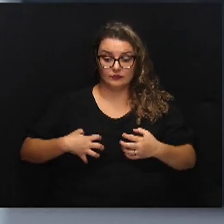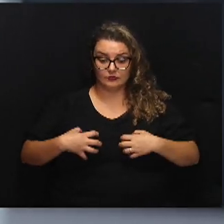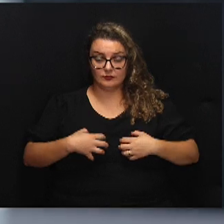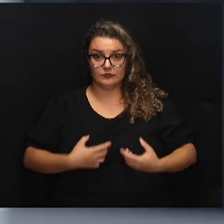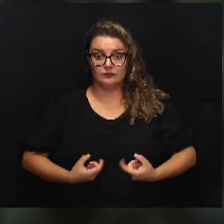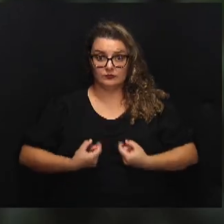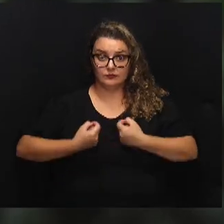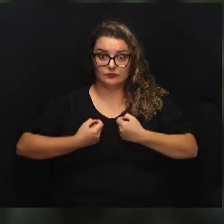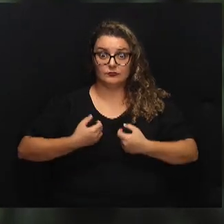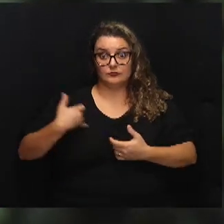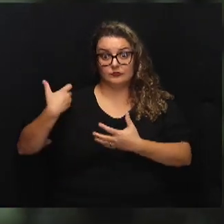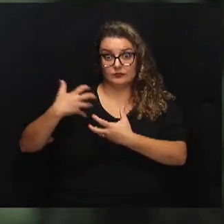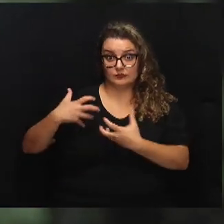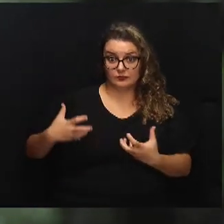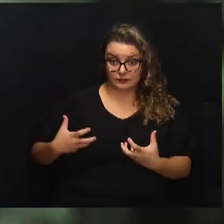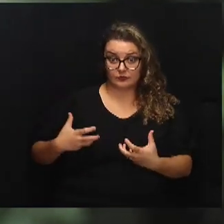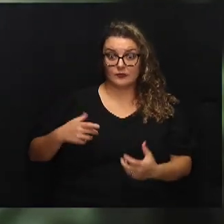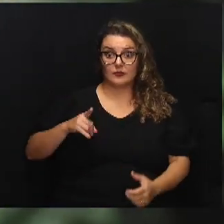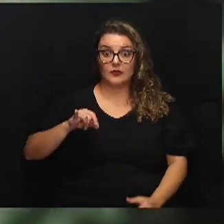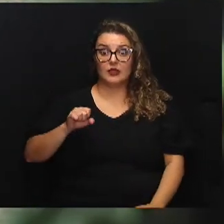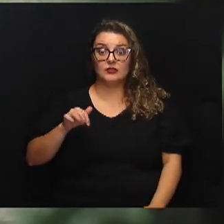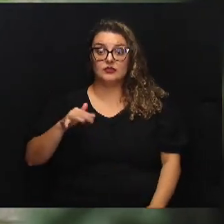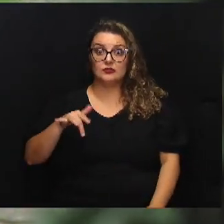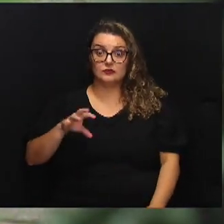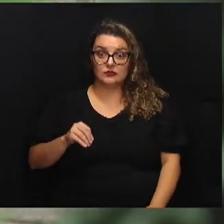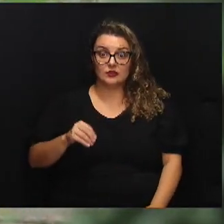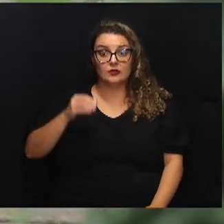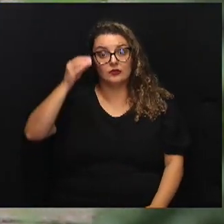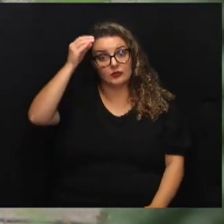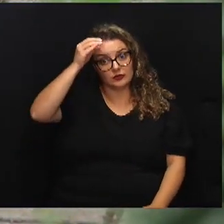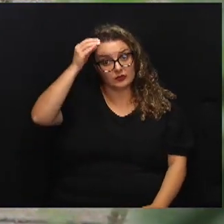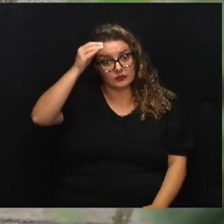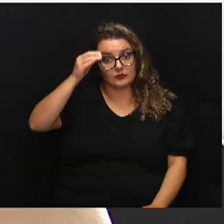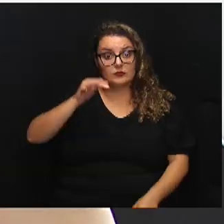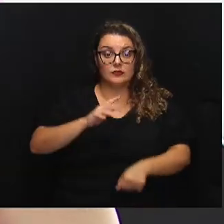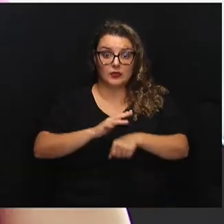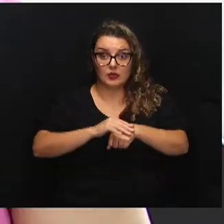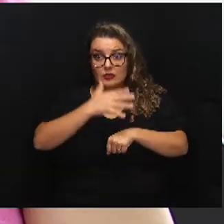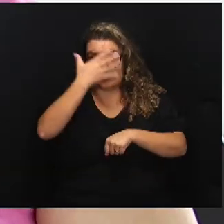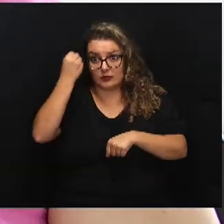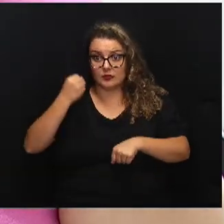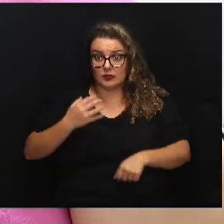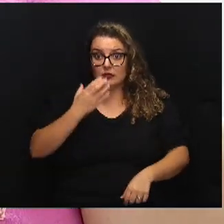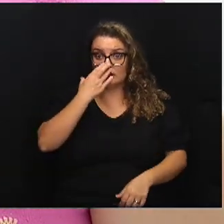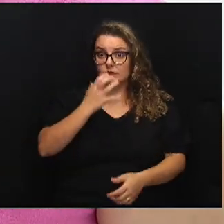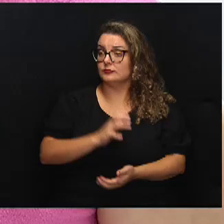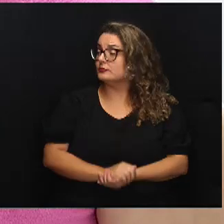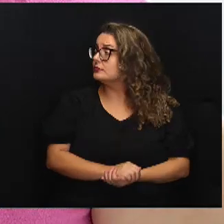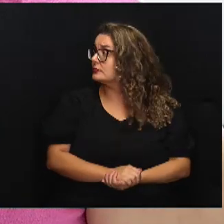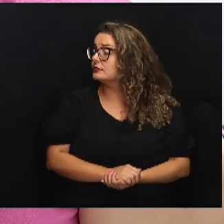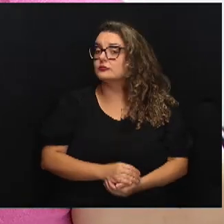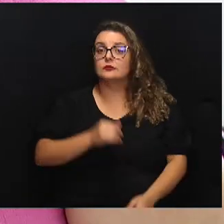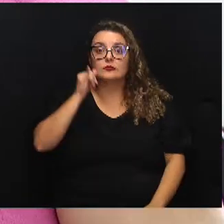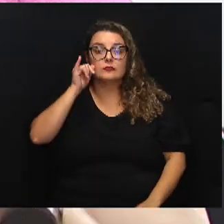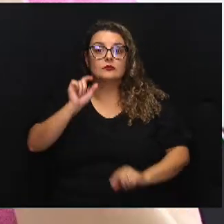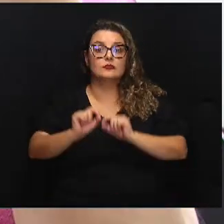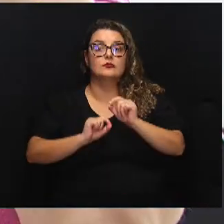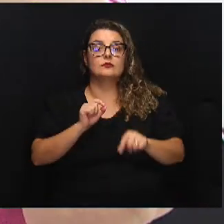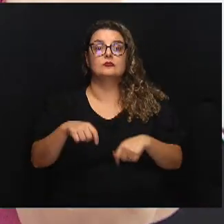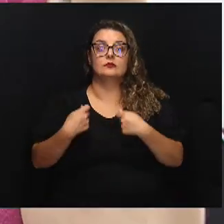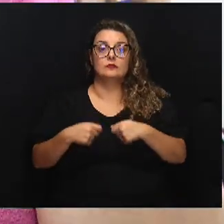nos idosos a disfunção cognitiva, o Alzheimer canino. Para a gente evitar, o que a gente precisa